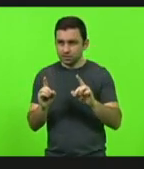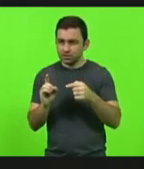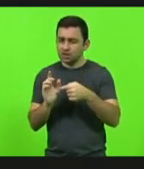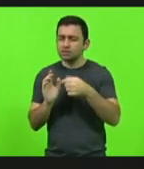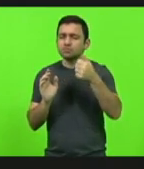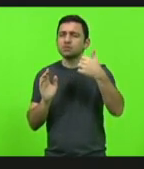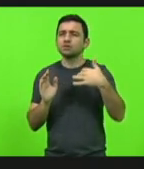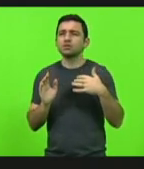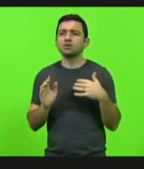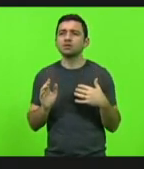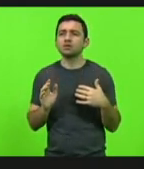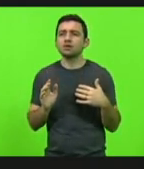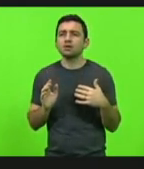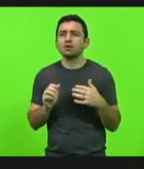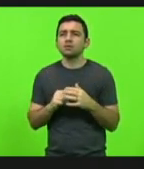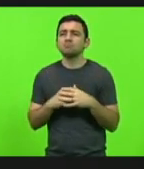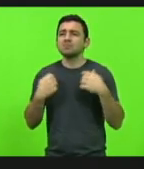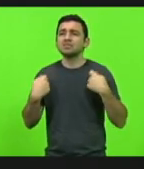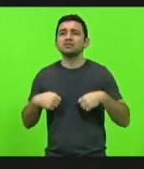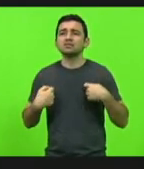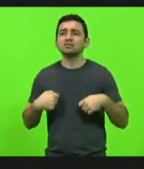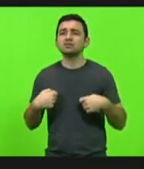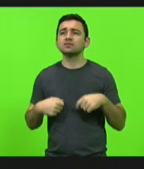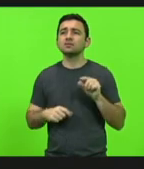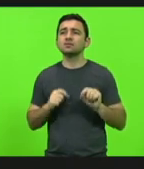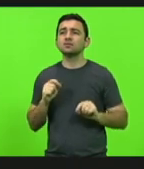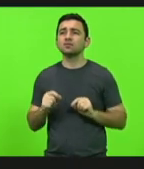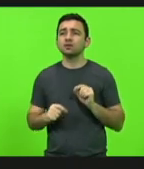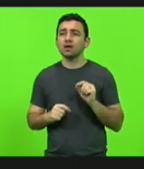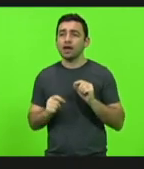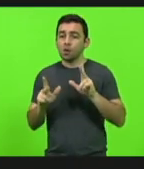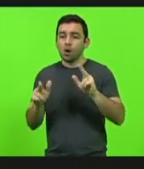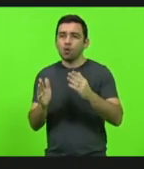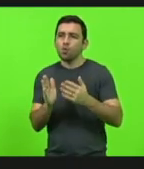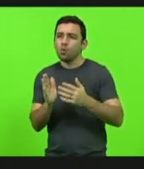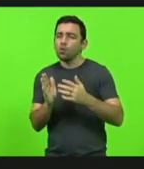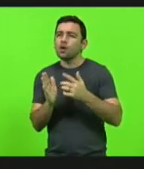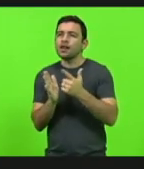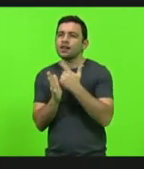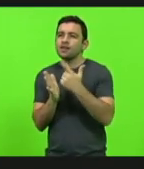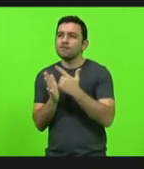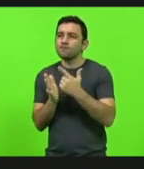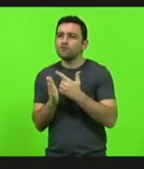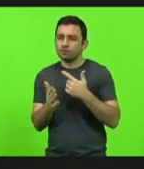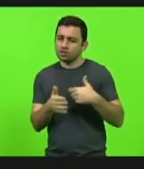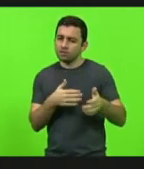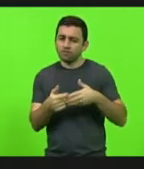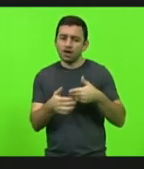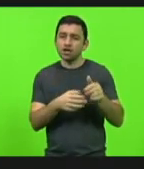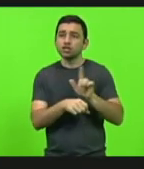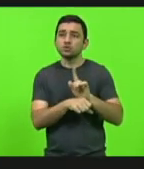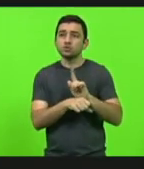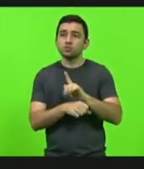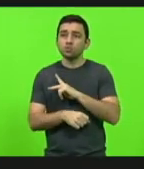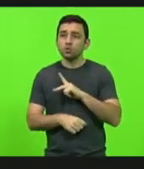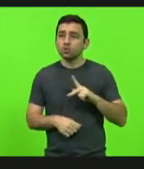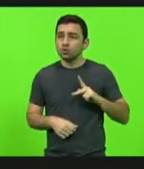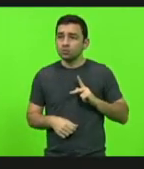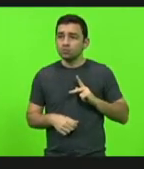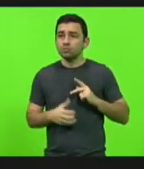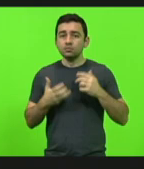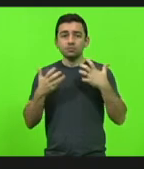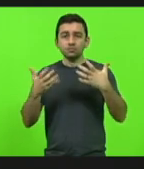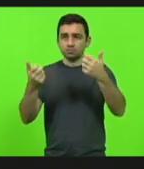deveria ser a o livro de cabeceira de qualquer gestor público e quer